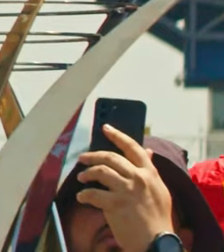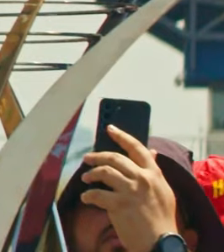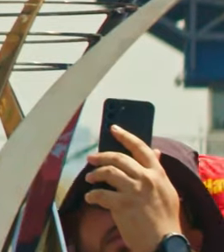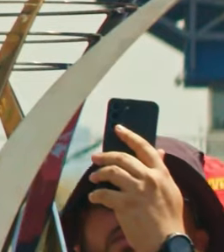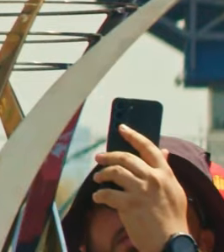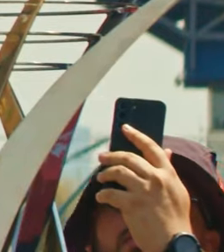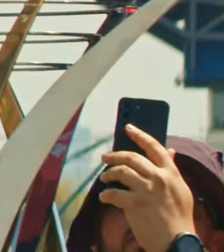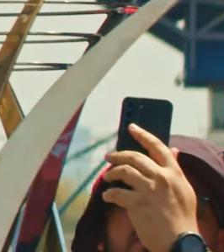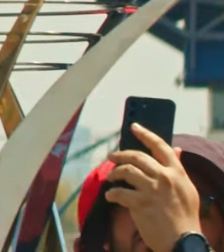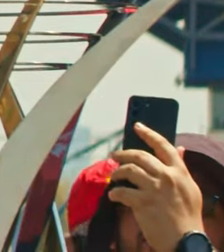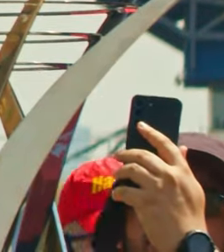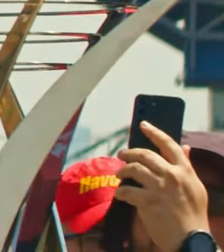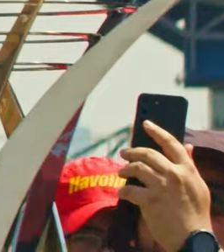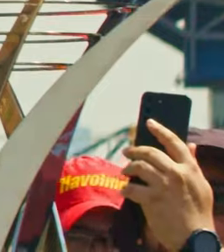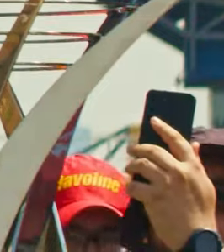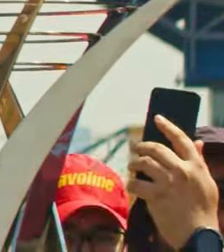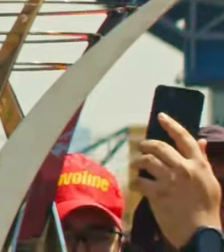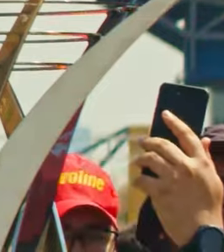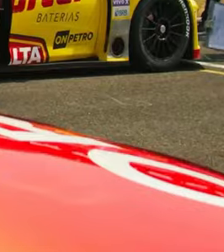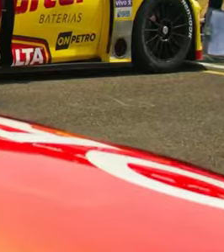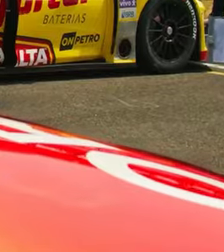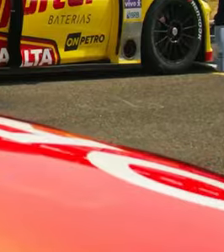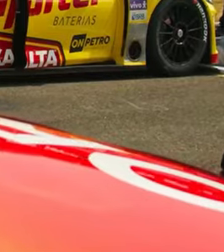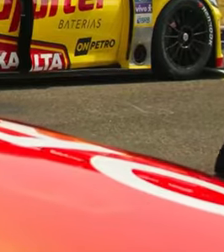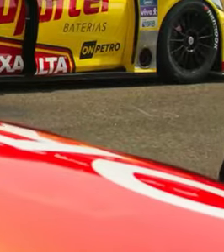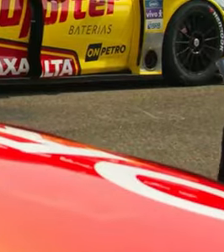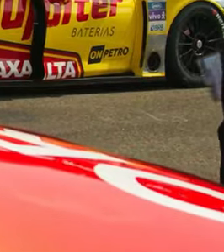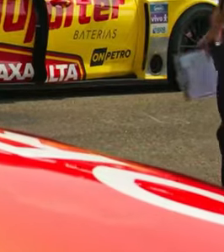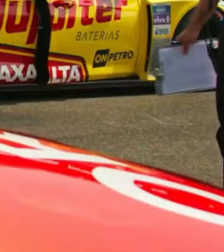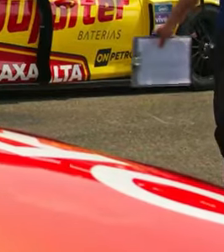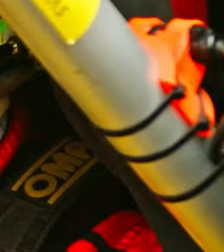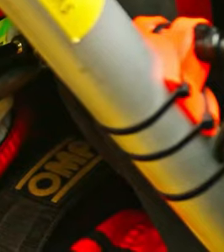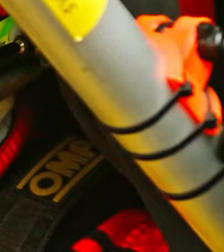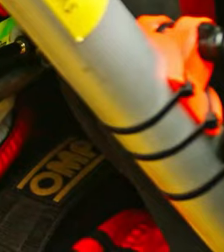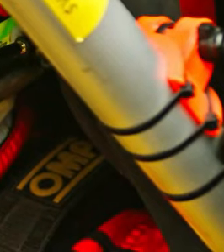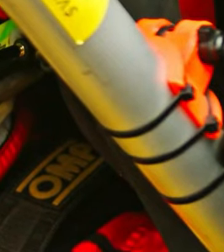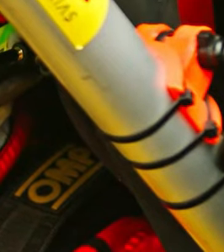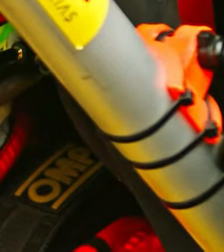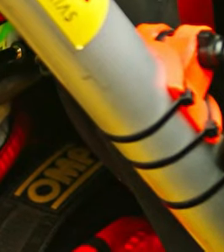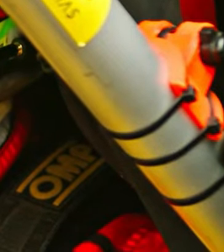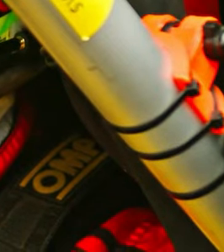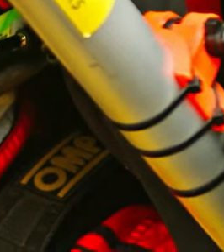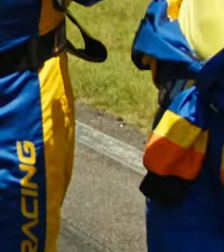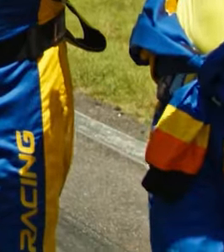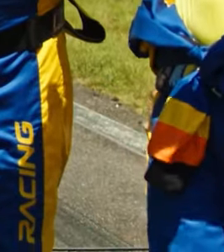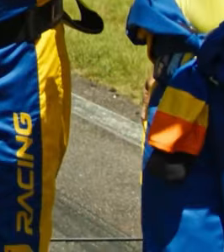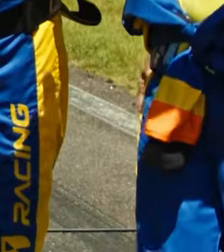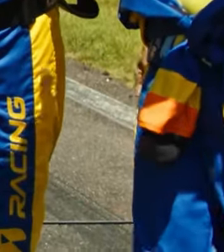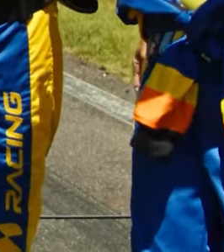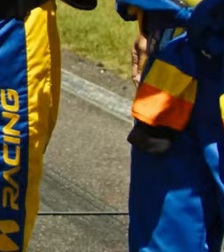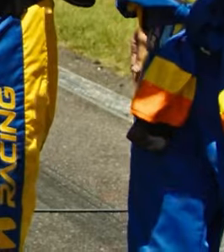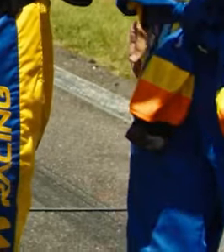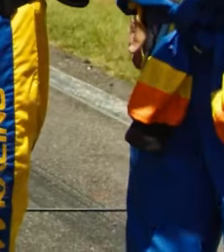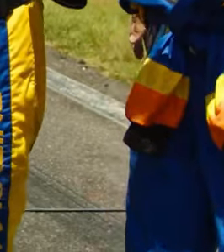várias bandeiras de diferentes marcas balançando ao vento homens usando macacões azuis e amarelos seguram a